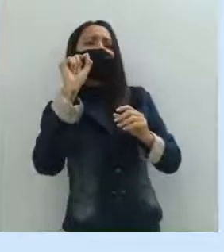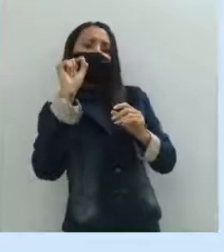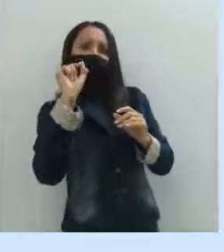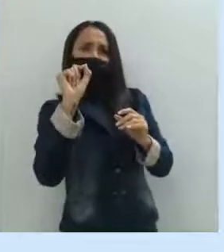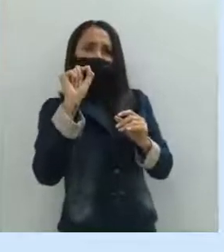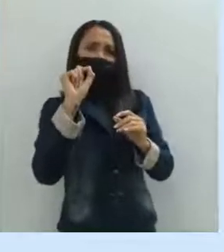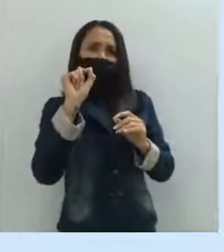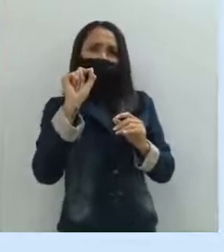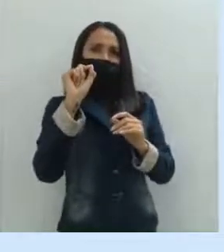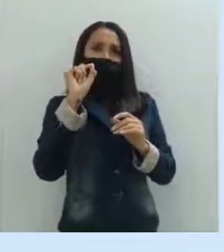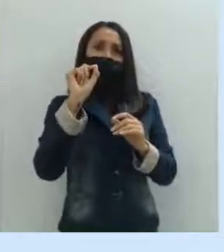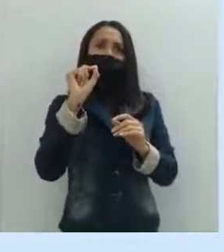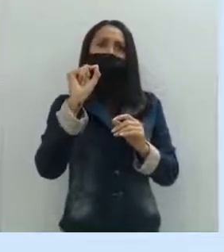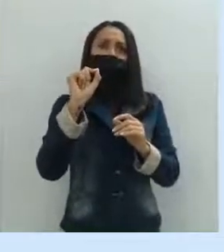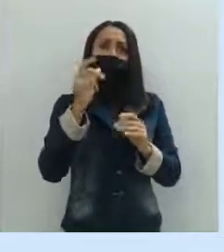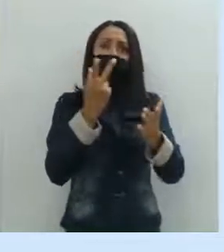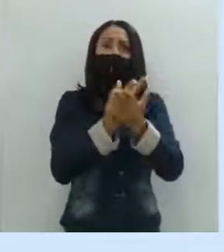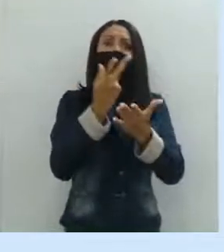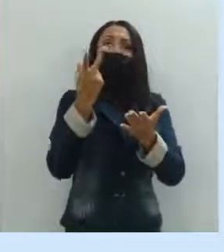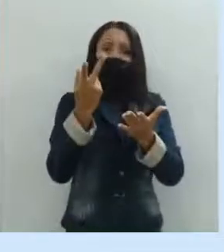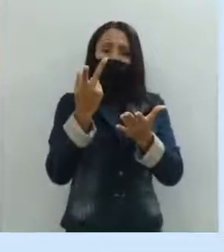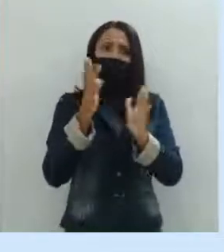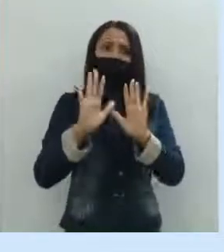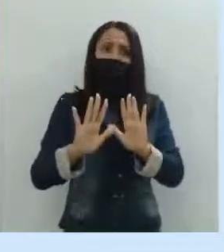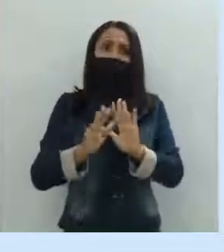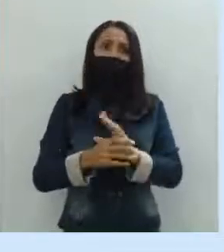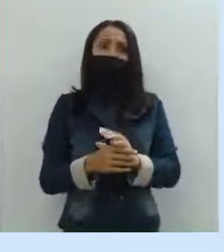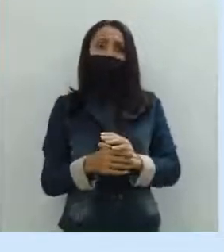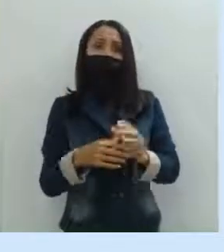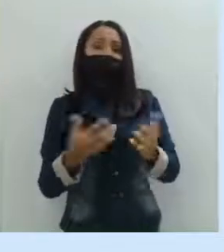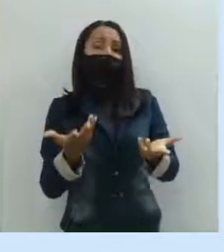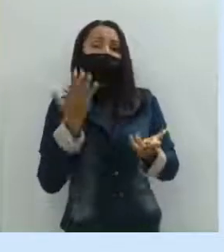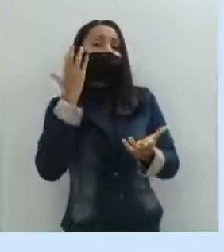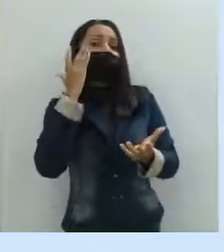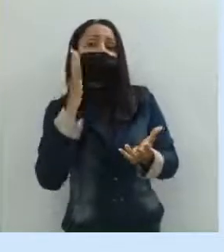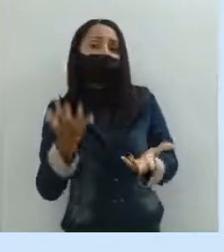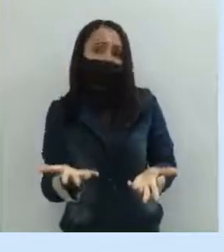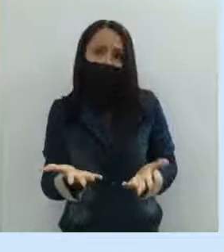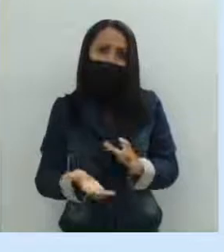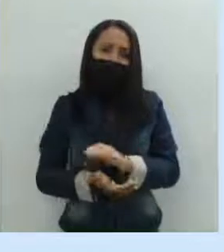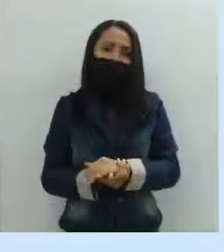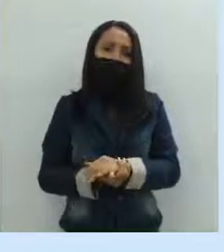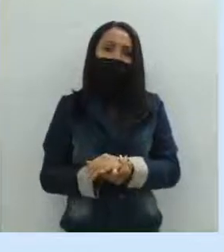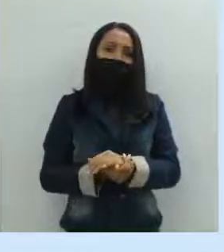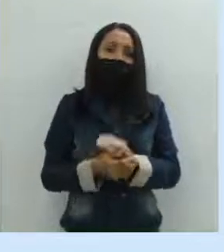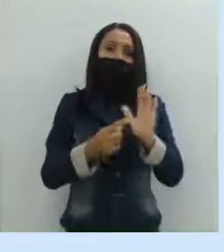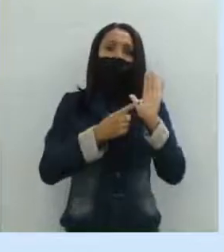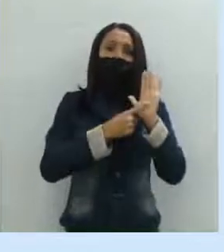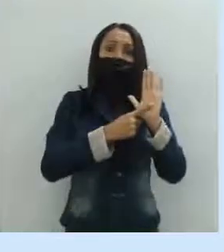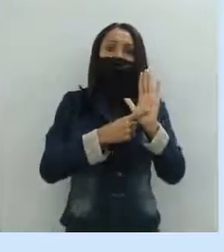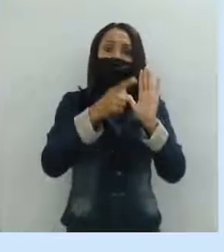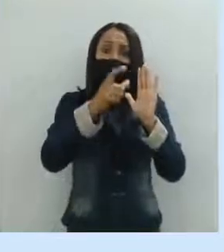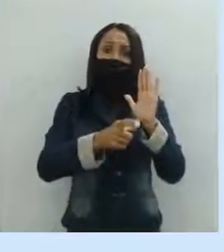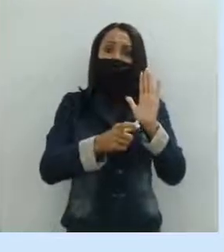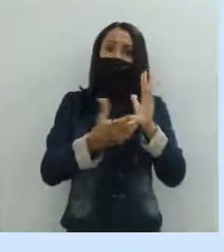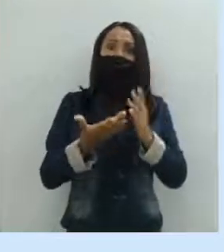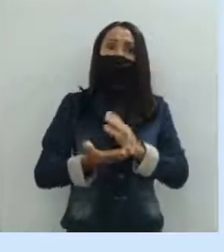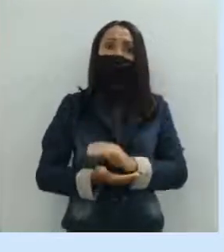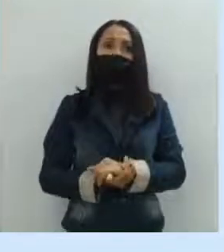Olhem só, é o fato em si, certo? Quem? Releva os sujeitos, mostrar os sujeitos